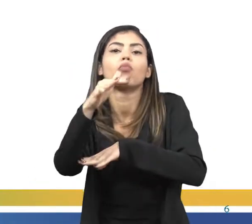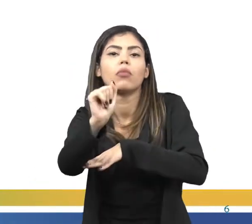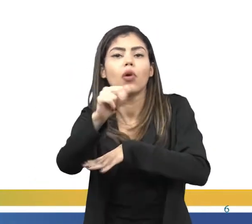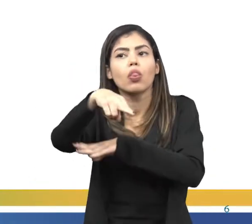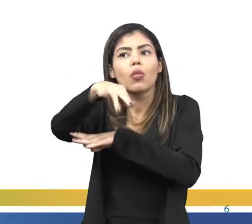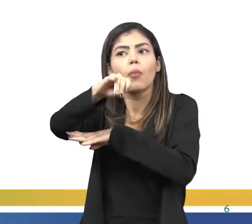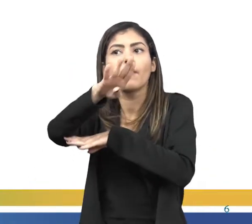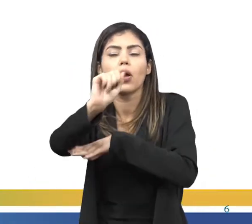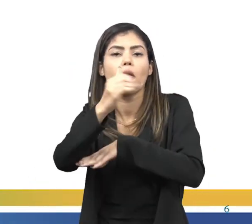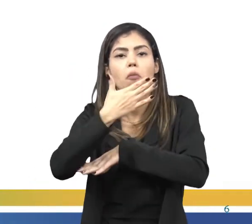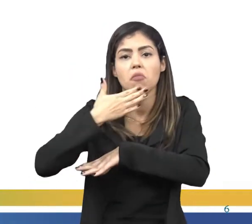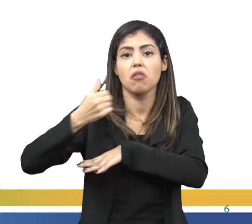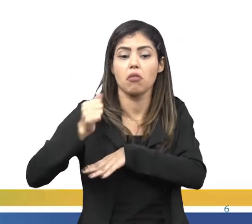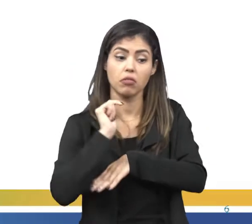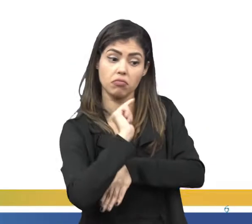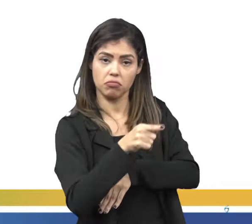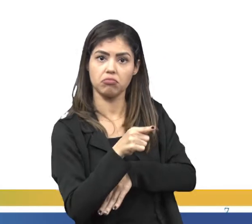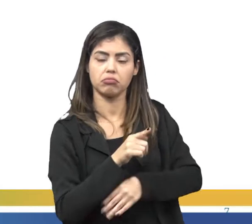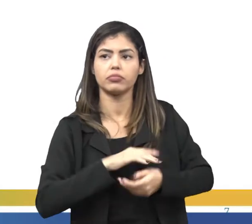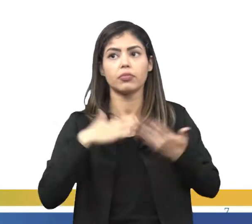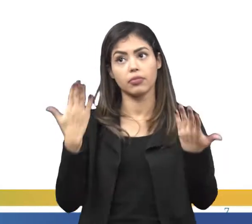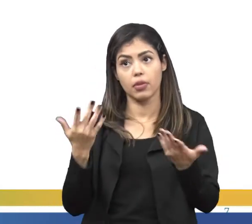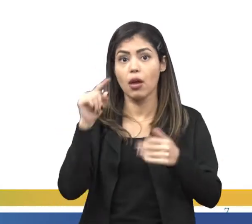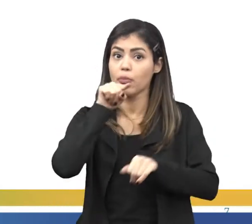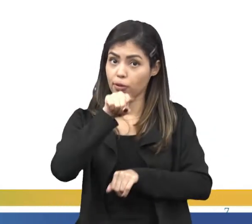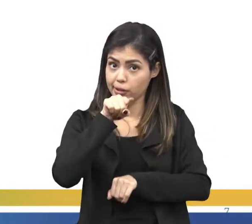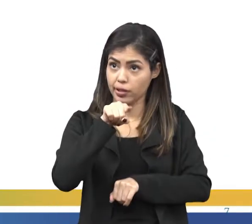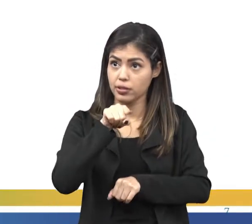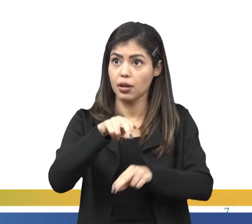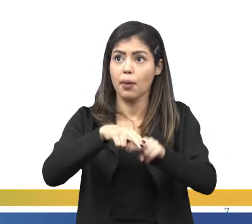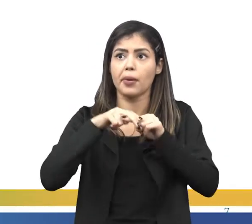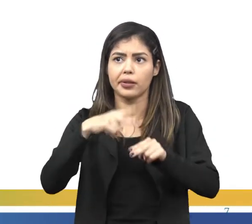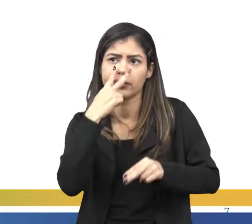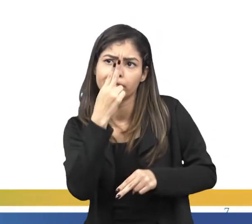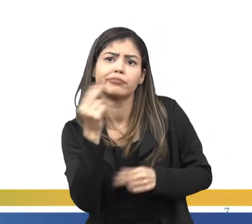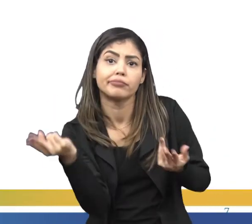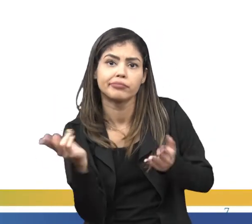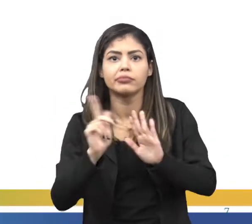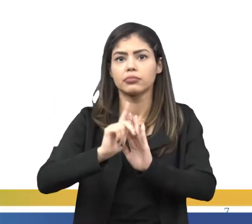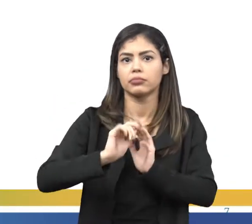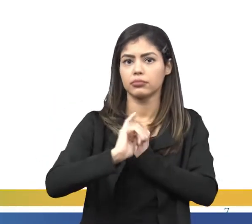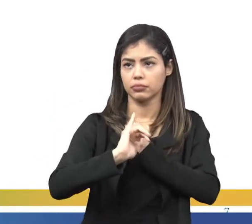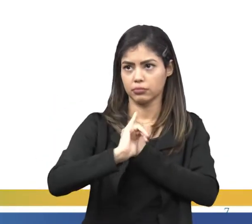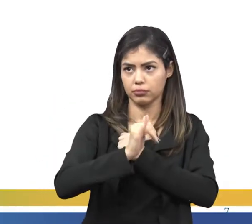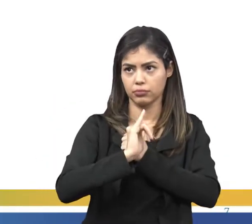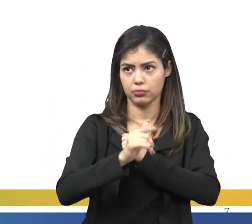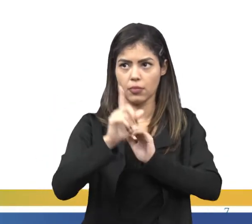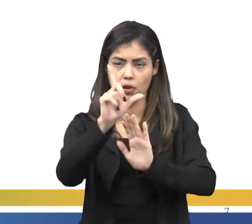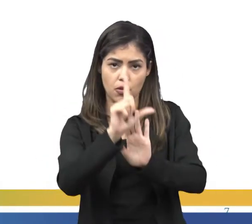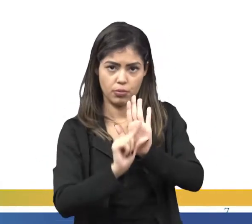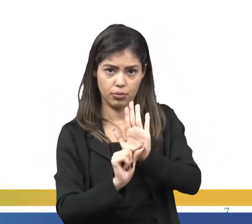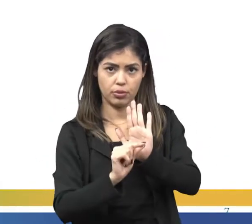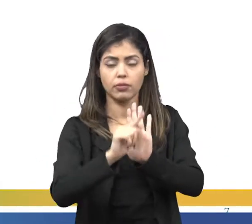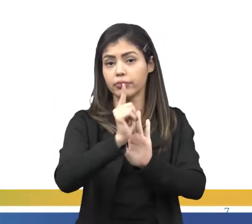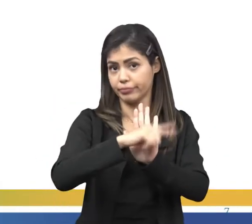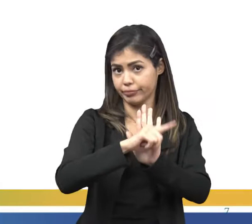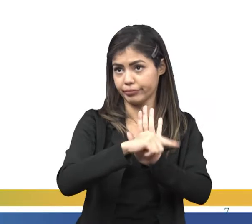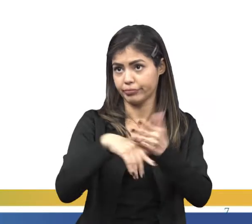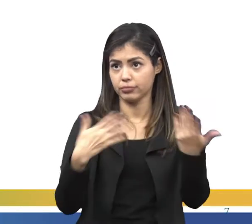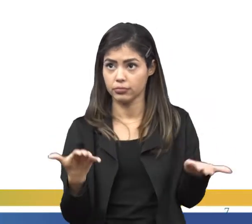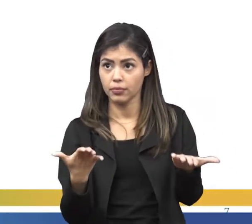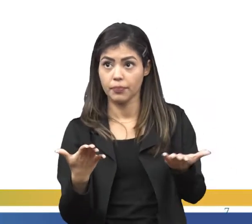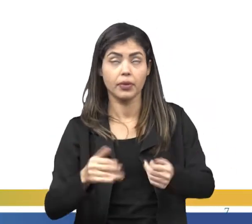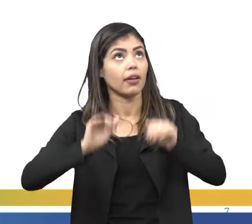por melhor que ele fosse. Portanto, parece mesmo que a crônica é um gênero menor. Graças a Deus,